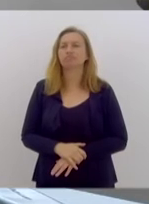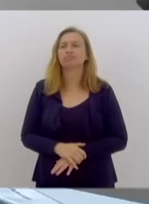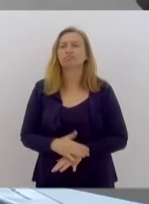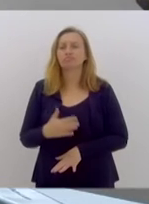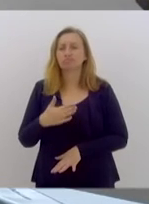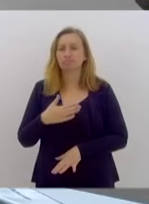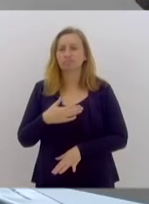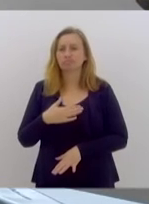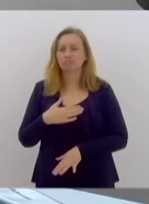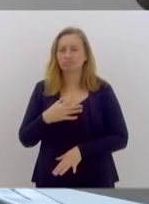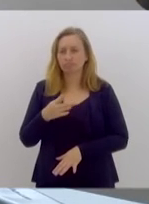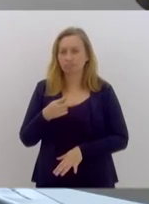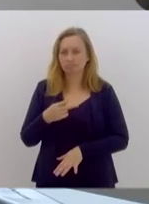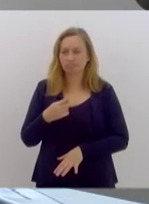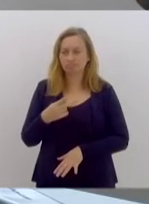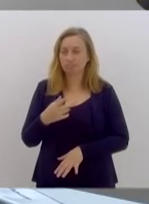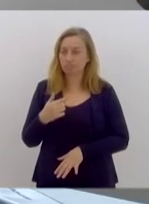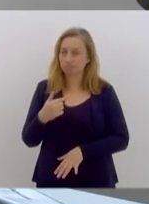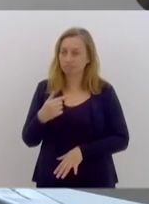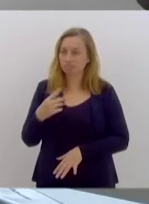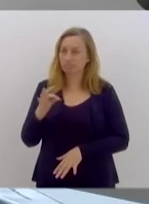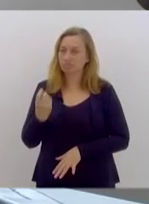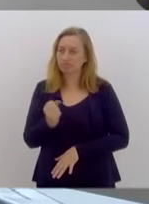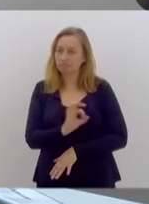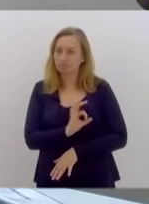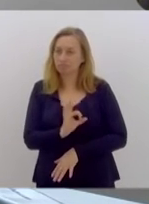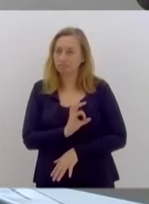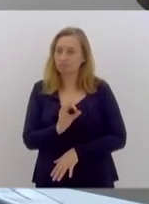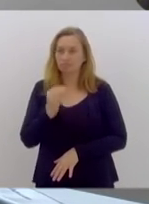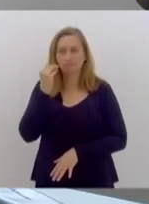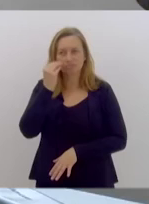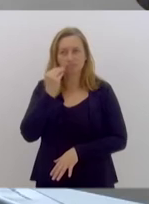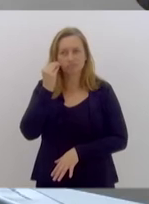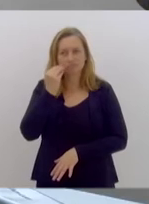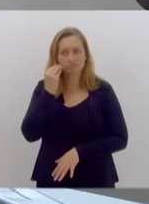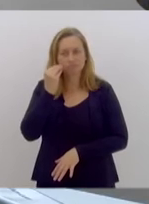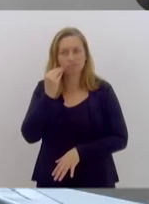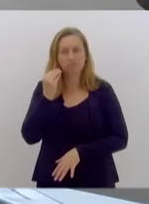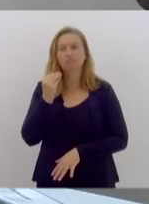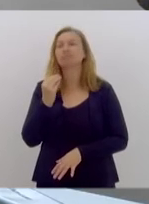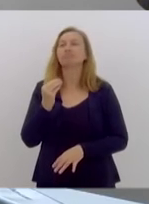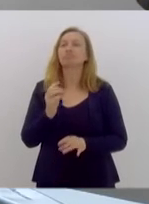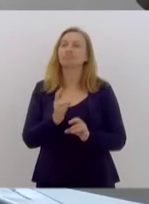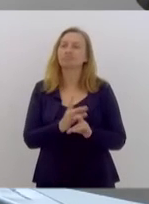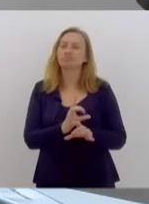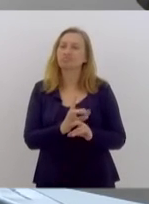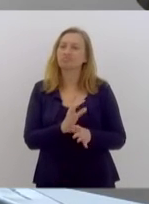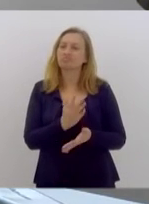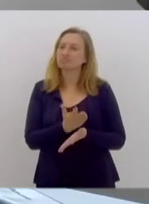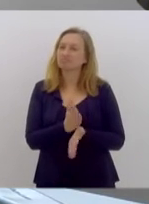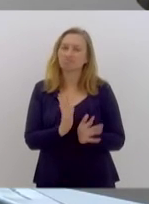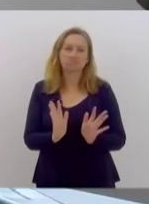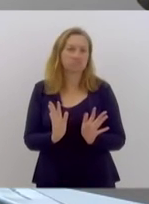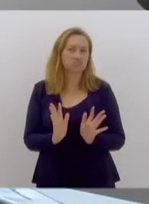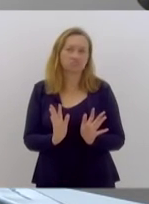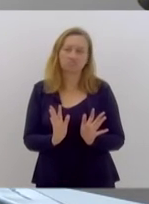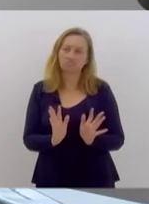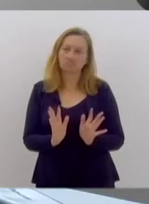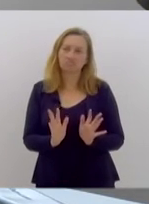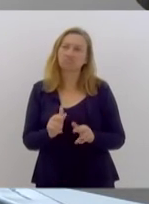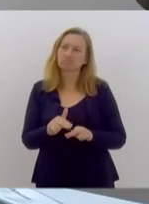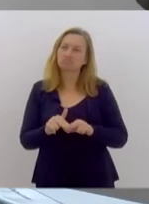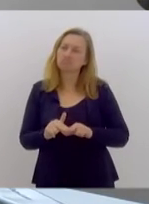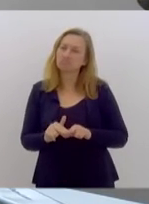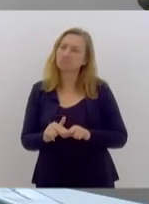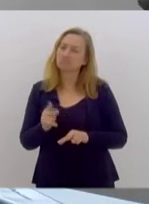CPI eu considero basta que essa experiência fracassou não é que essa experiência de privatação fracassou não é fracassou e por isso que